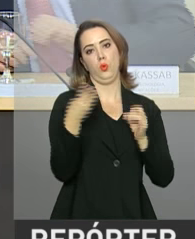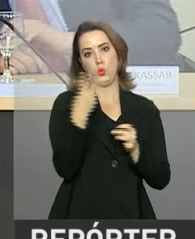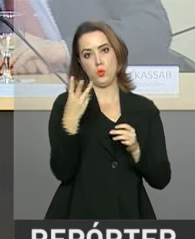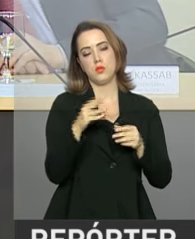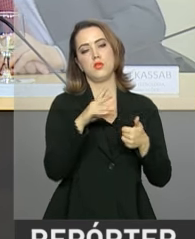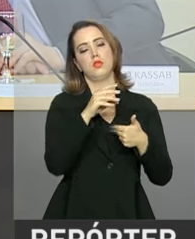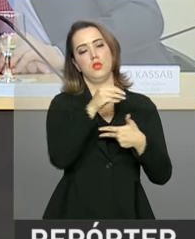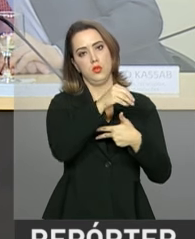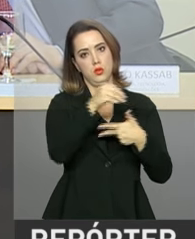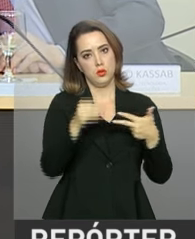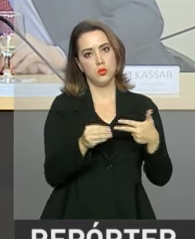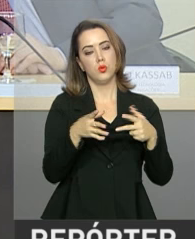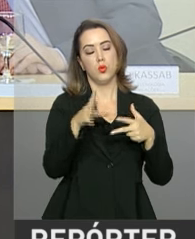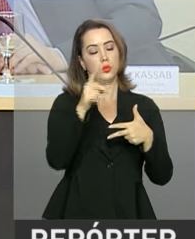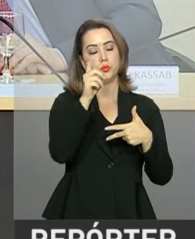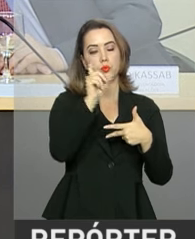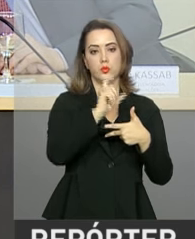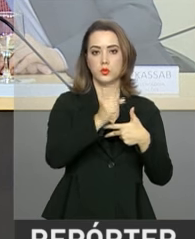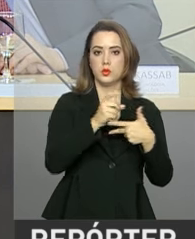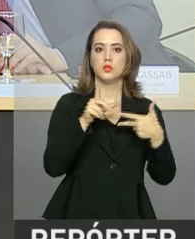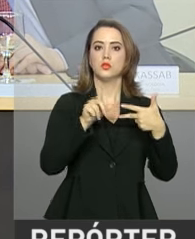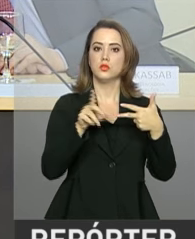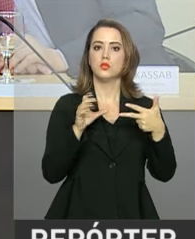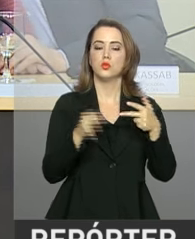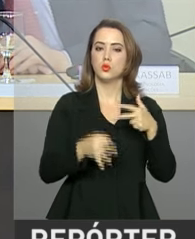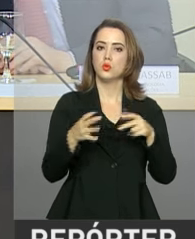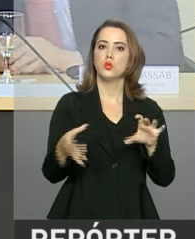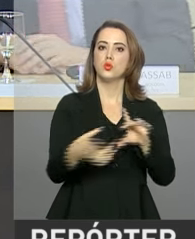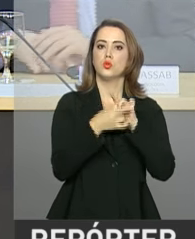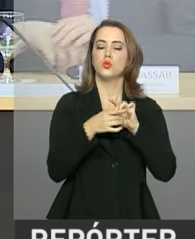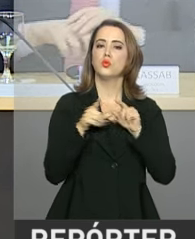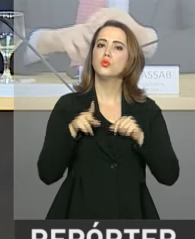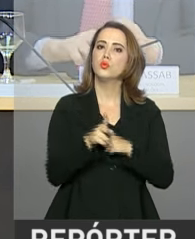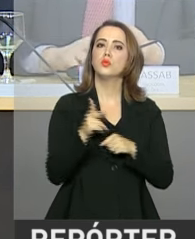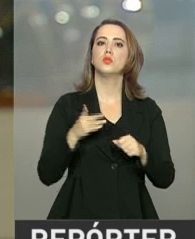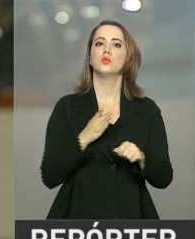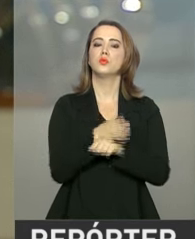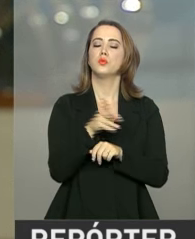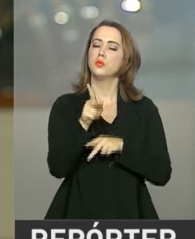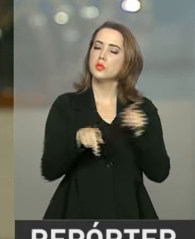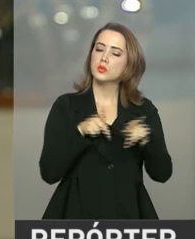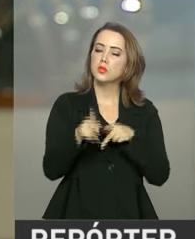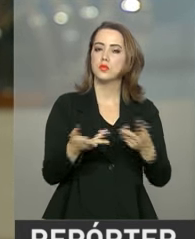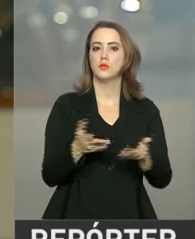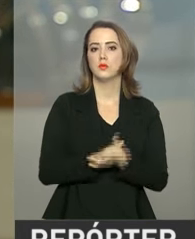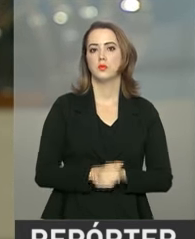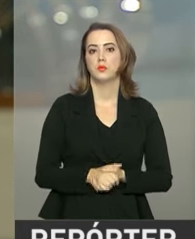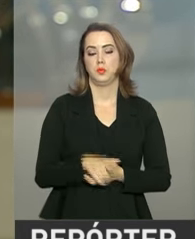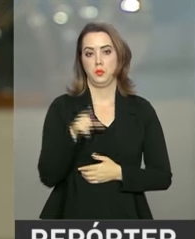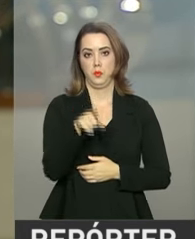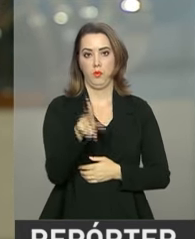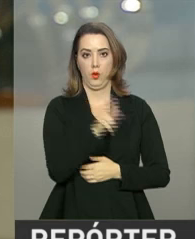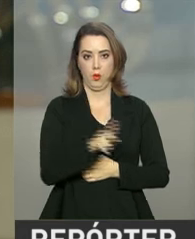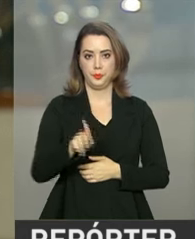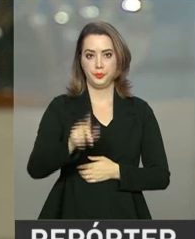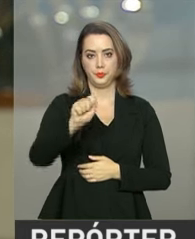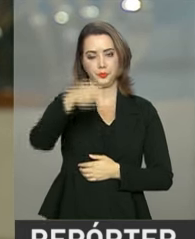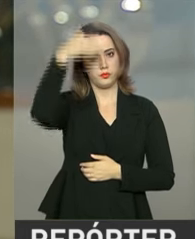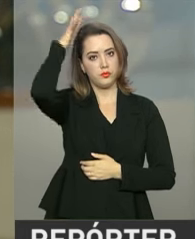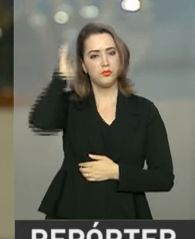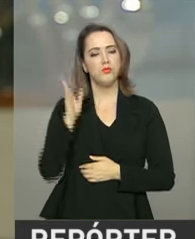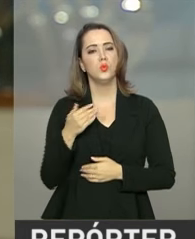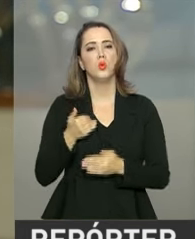essas concepções, que são concepções profundamente democráticas e participativas. Bom, o presidente em exercício Michel Temer